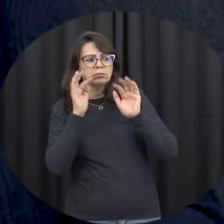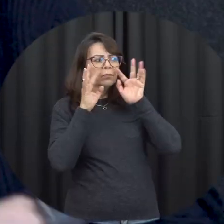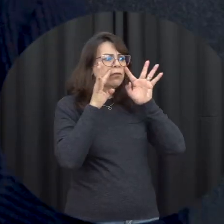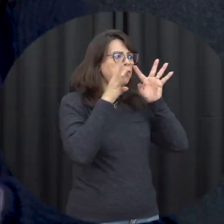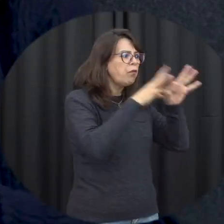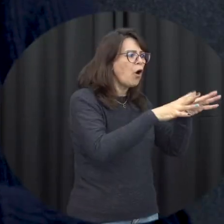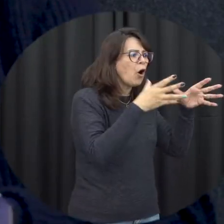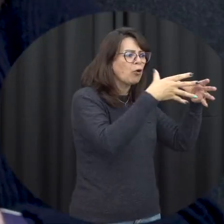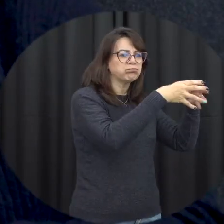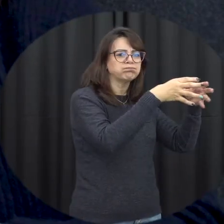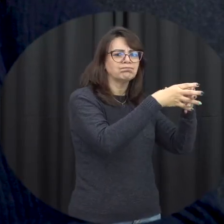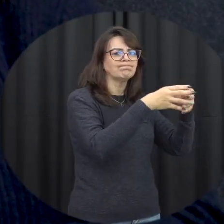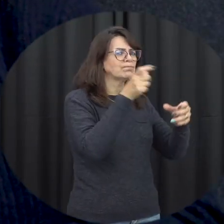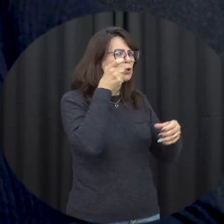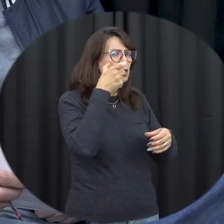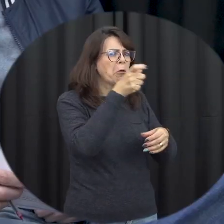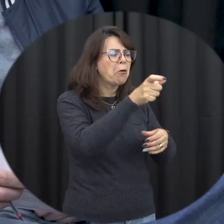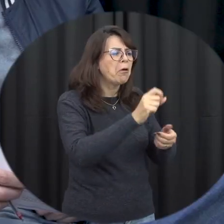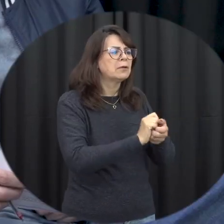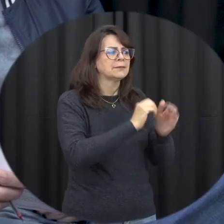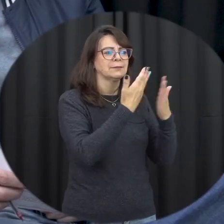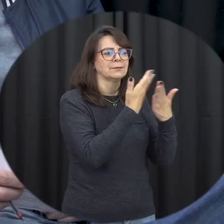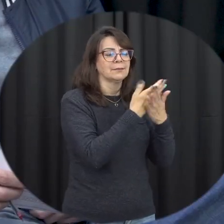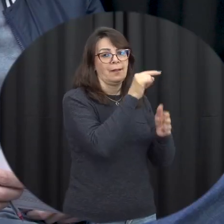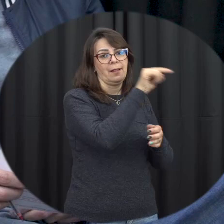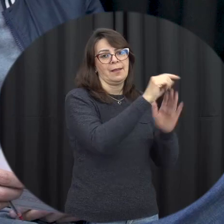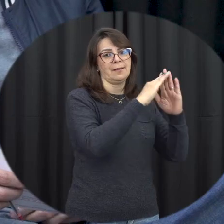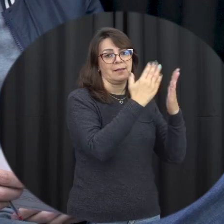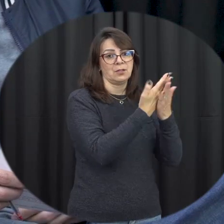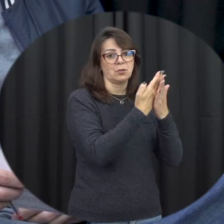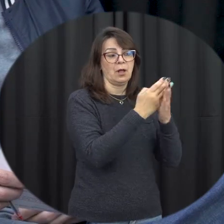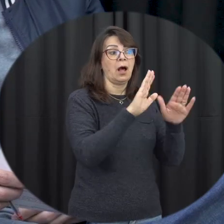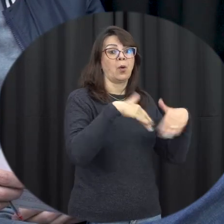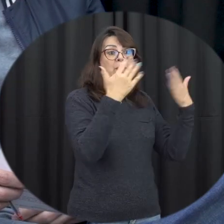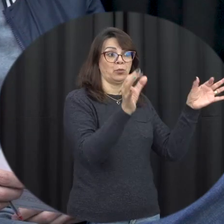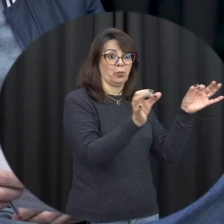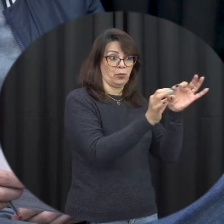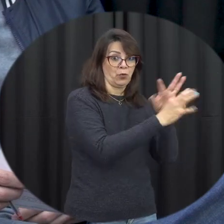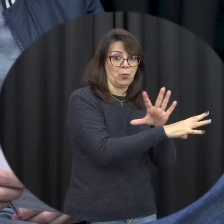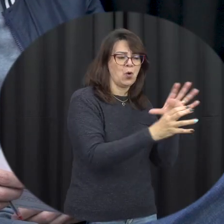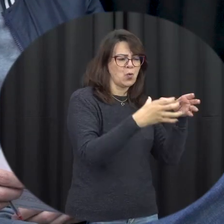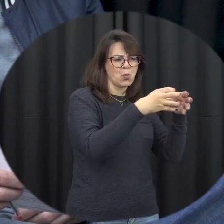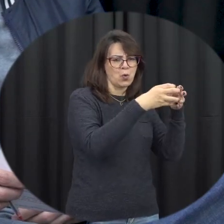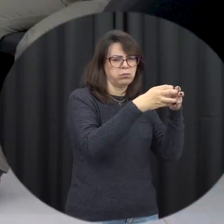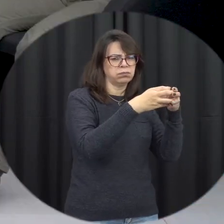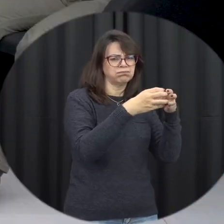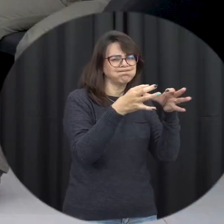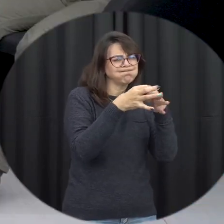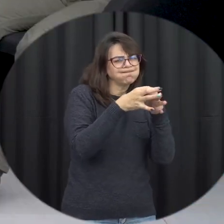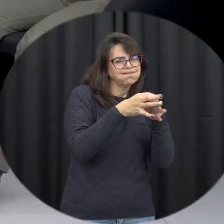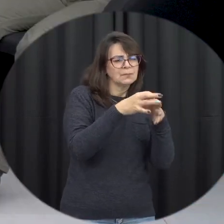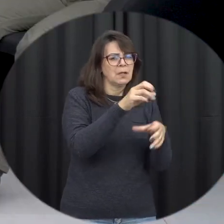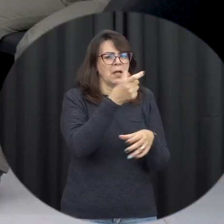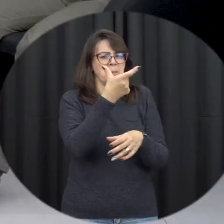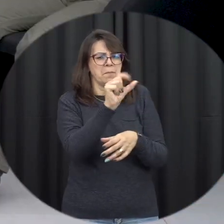tinha muita curiosidade, né? Muita curiosidade, a gente ia estudando lá. Quando terminamos, um grupo pequeno de alunos,